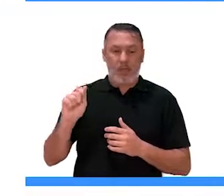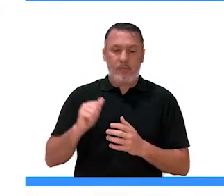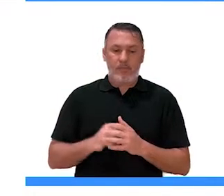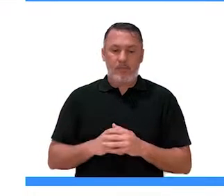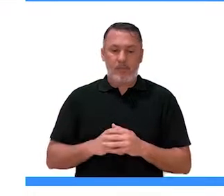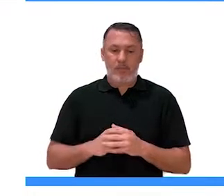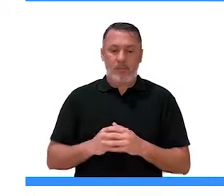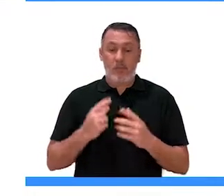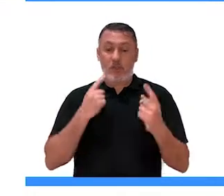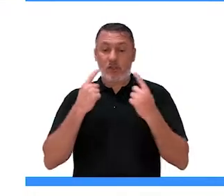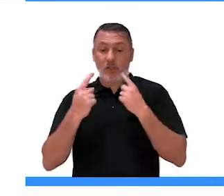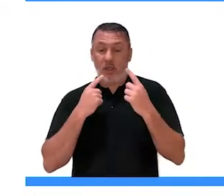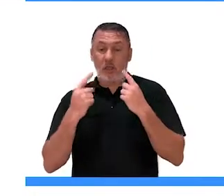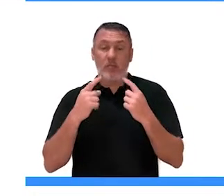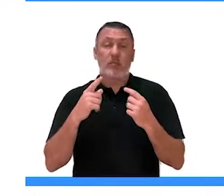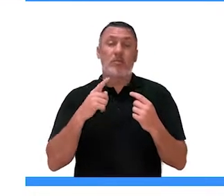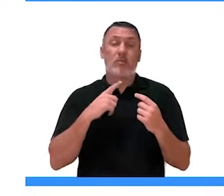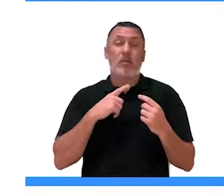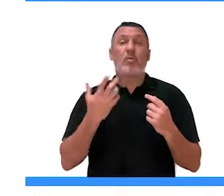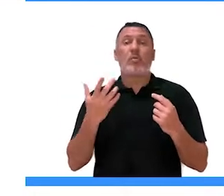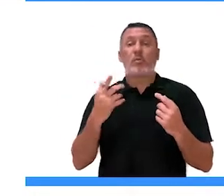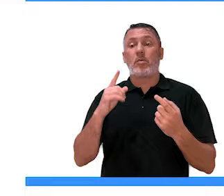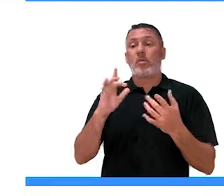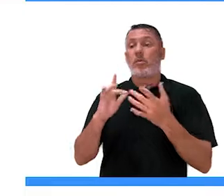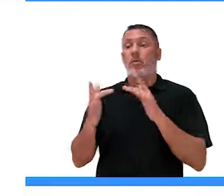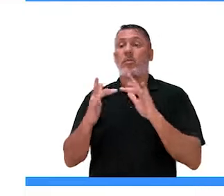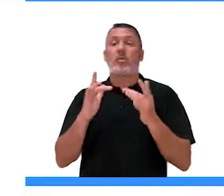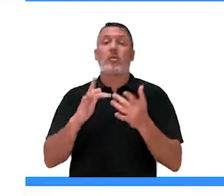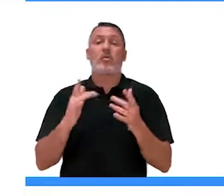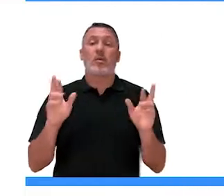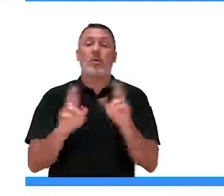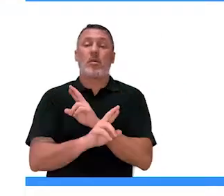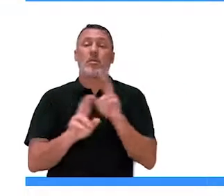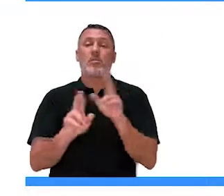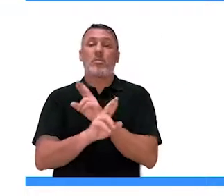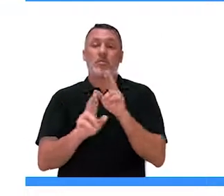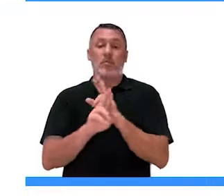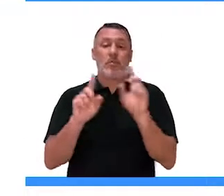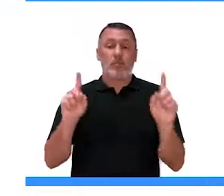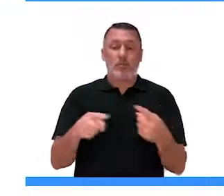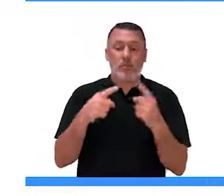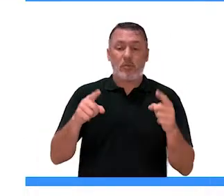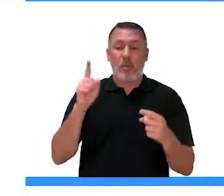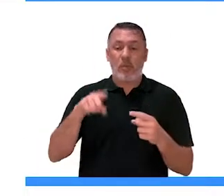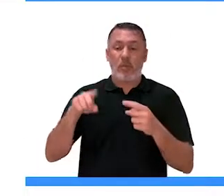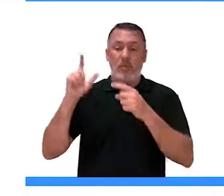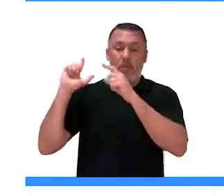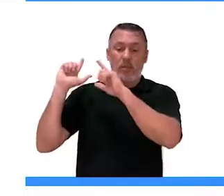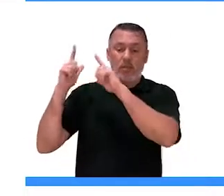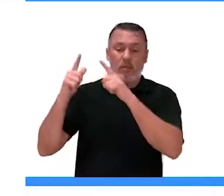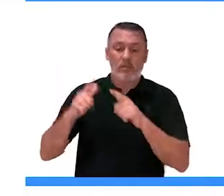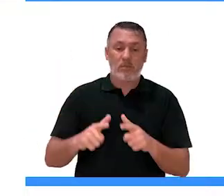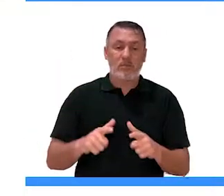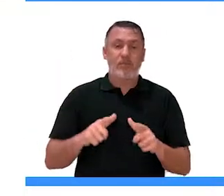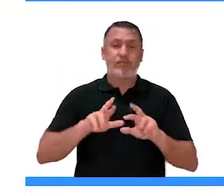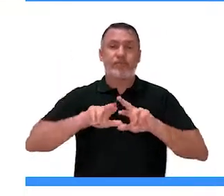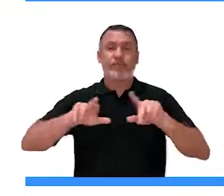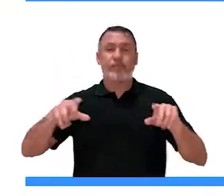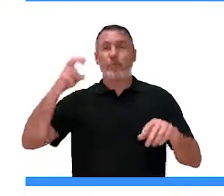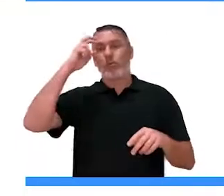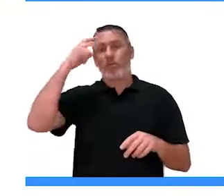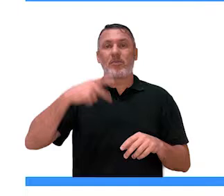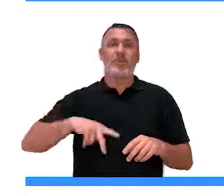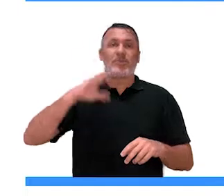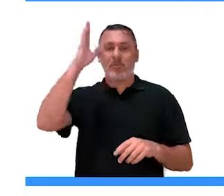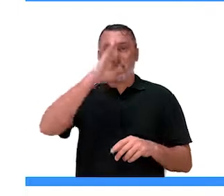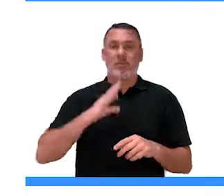A, diálogo que a letra da canção estabelece com diferentes tradições da cultura nacional. Ou seja, a letra da